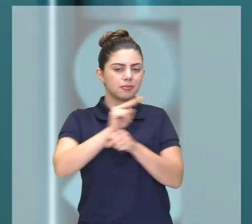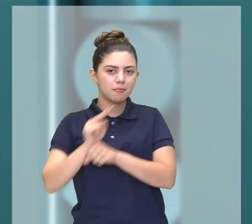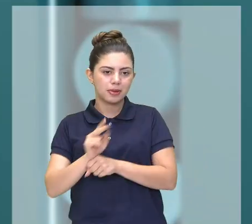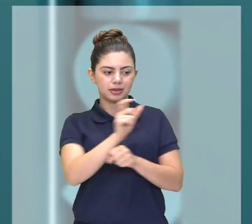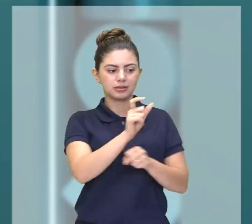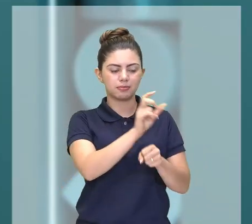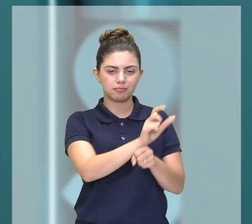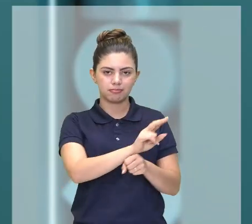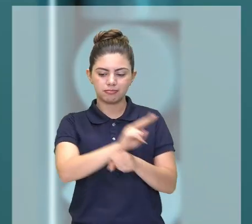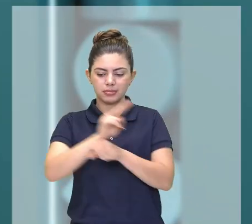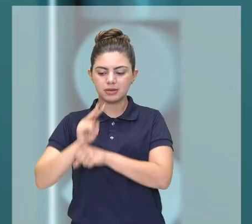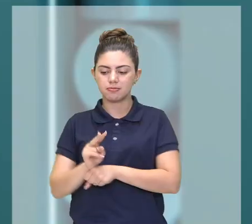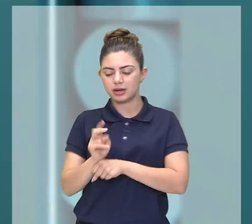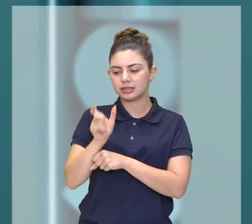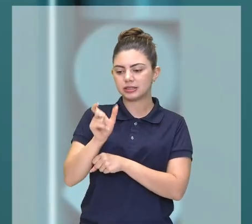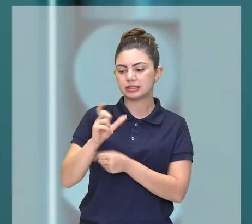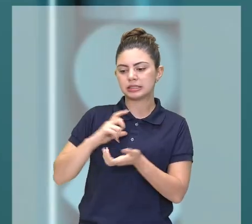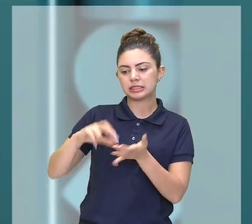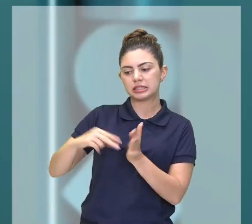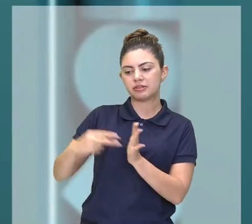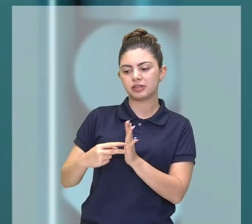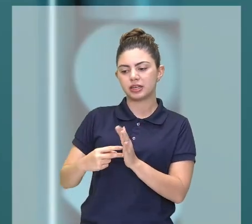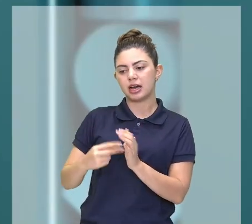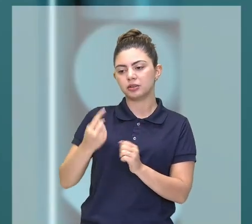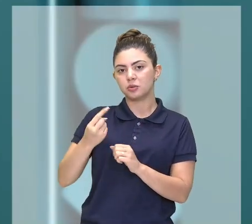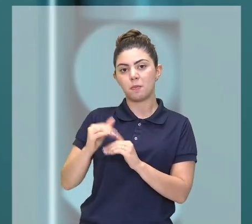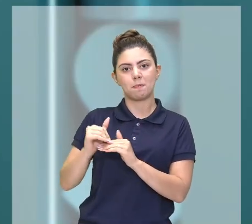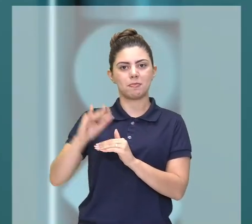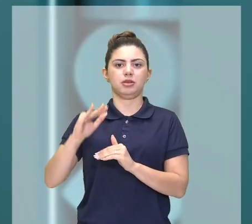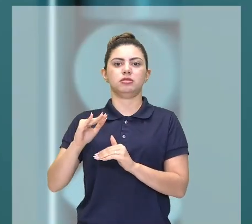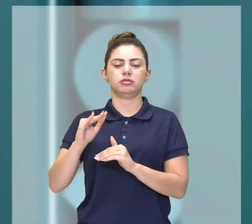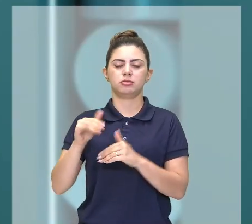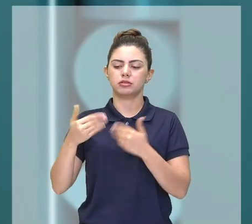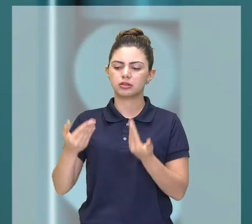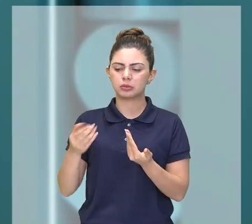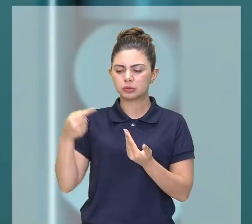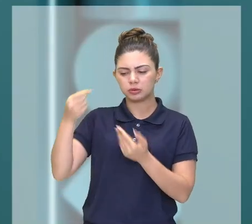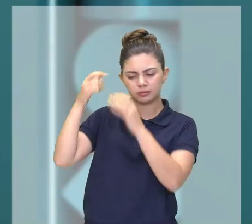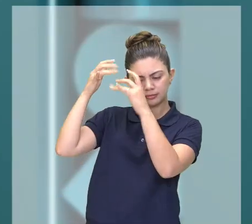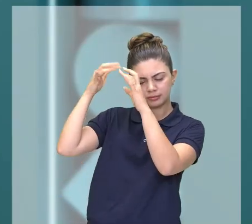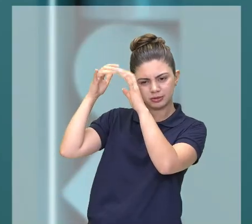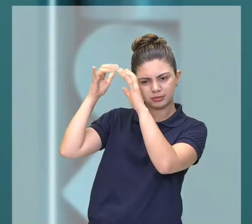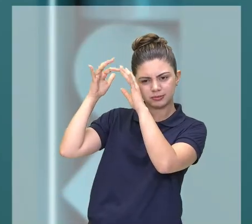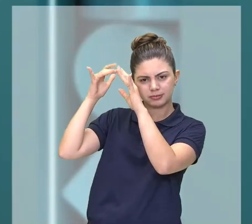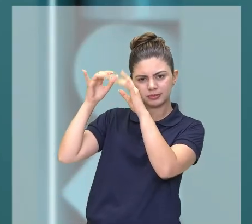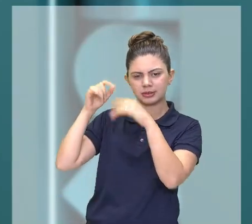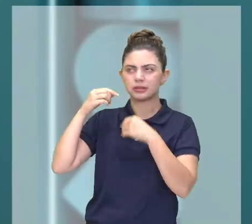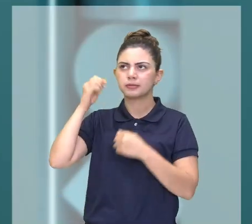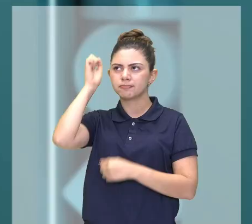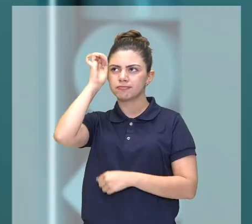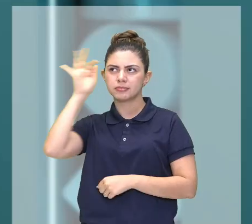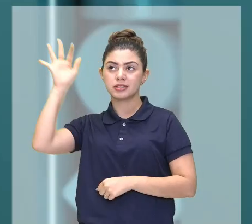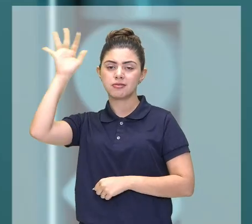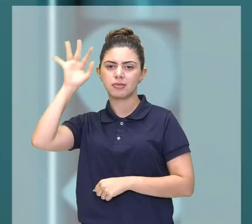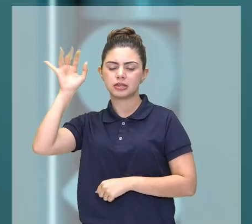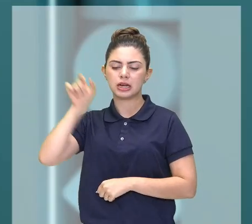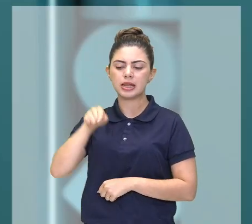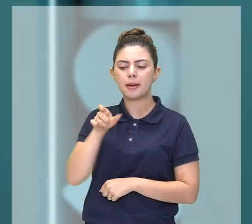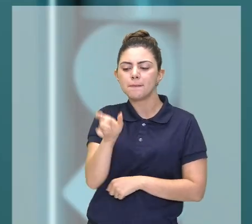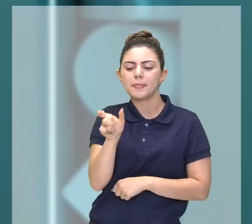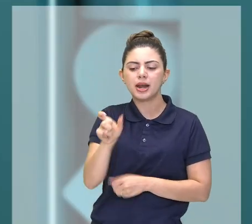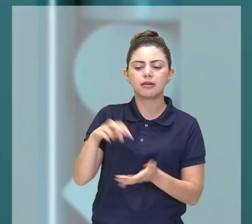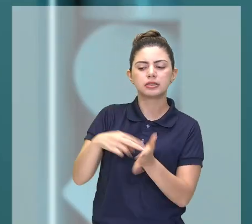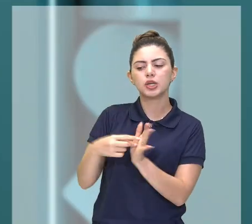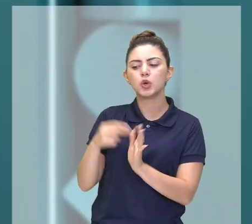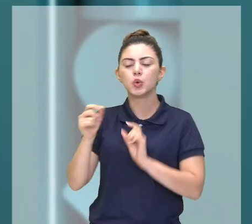nossa imaginação ela seja trabalhada no sentido imaginativo, no